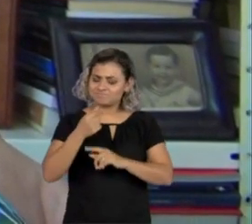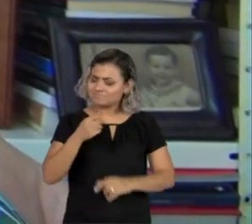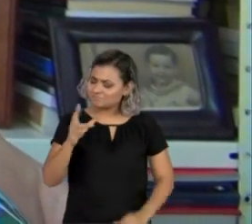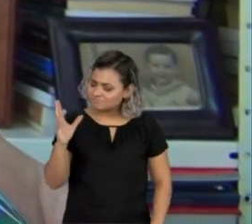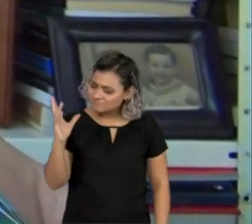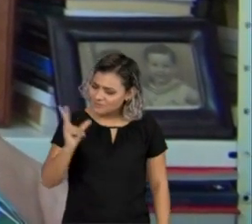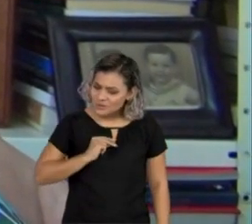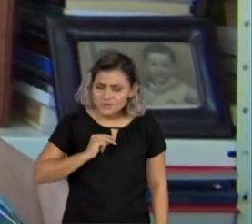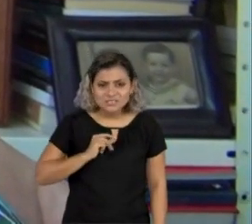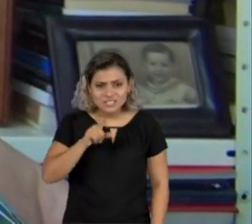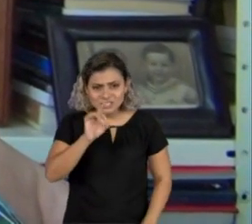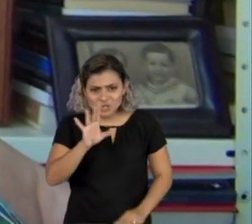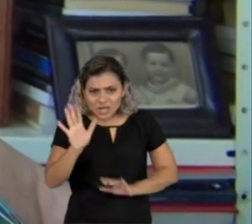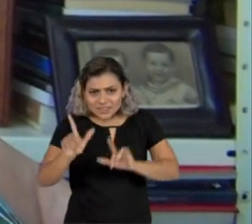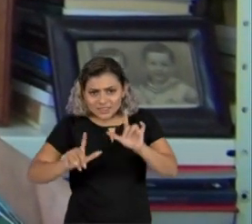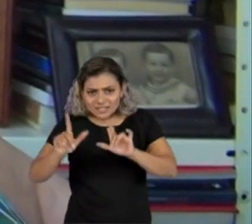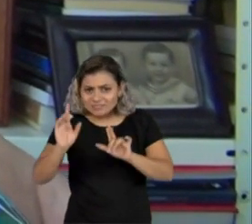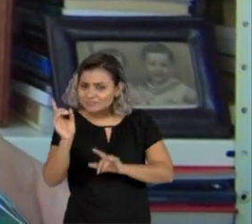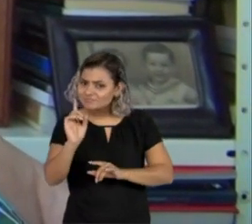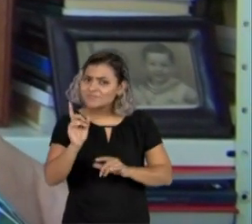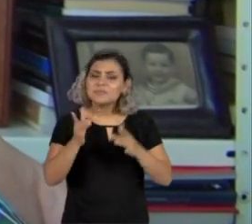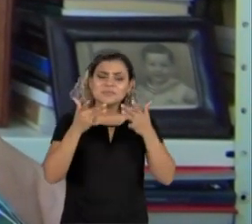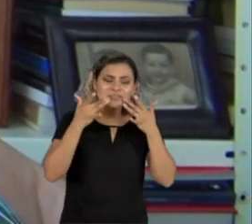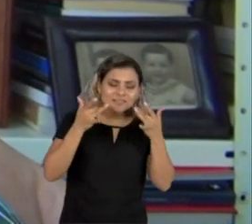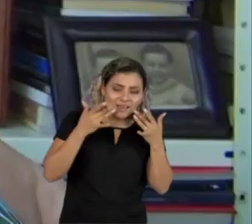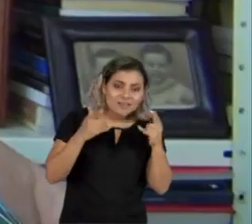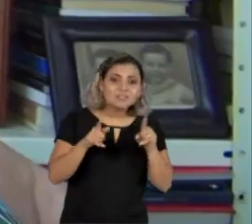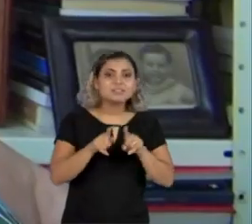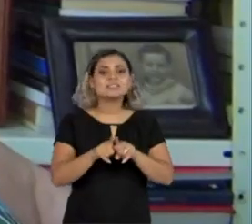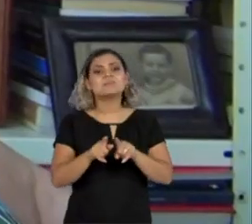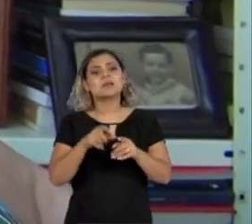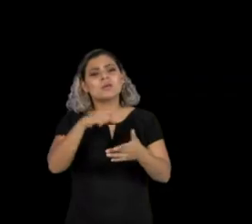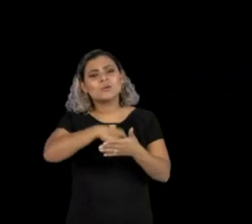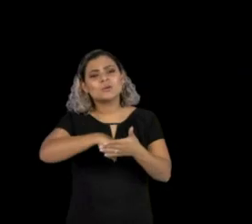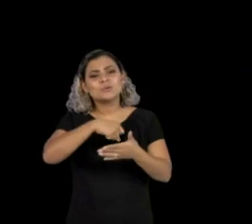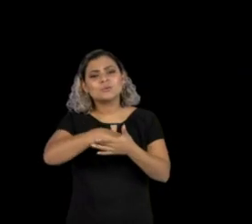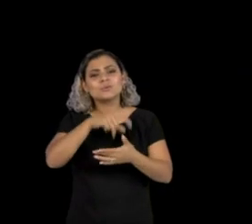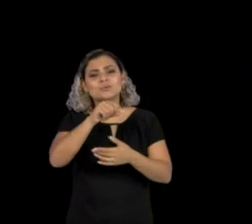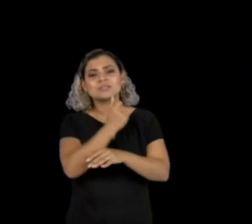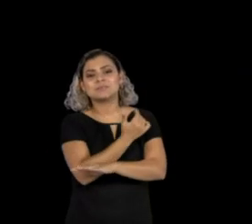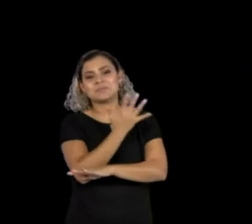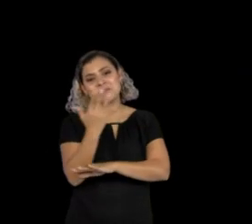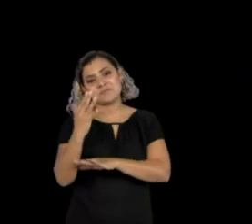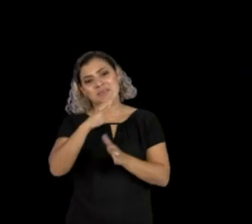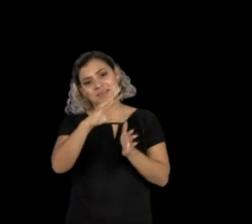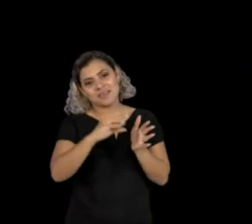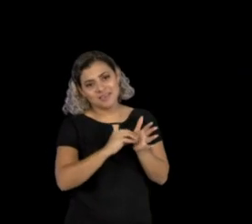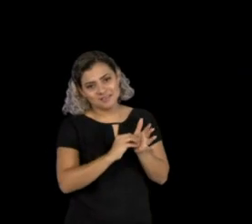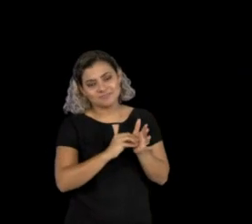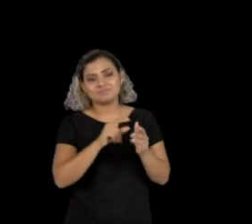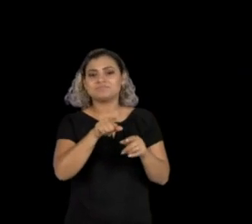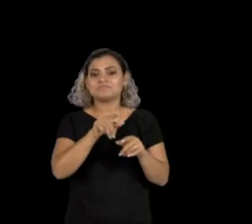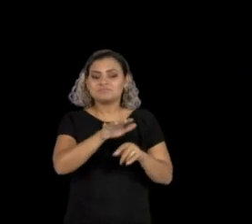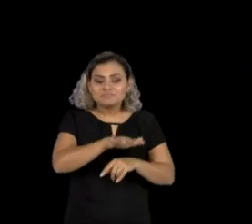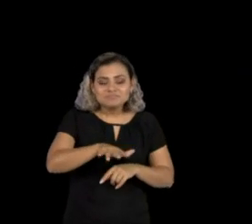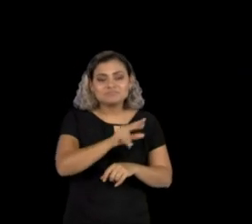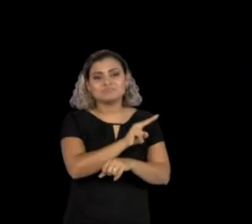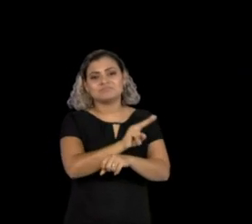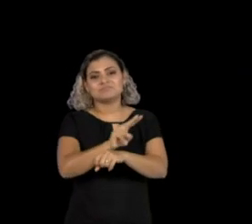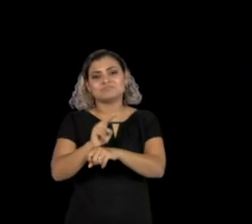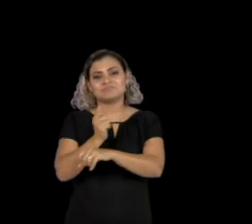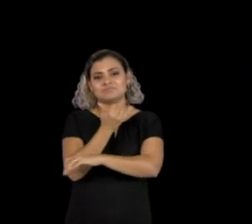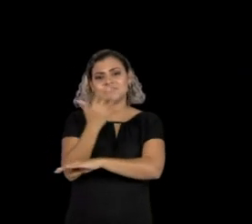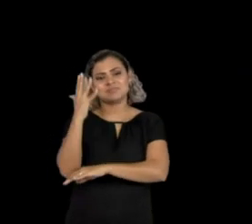só na televisão como no teatro, também é toda essa sua luta pelo meio ambiente, pela questão ambiental também, que é uma